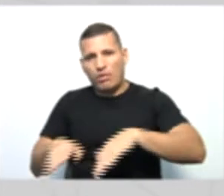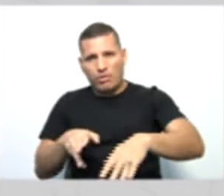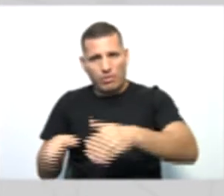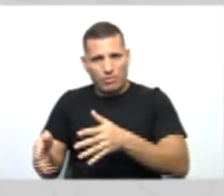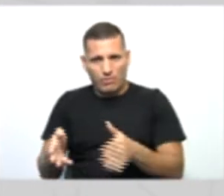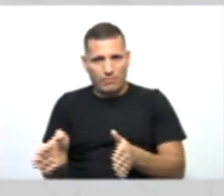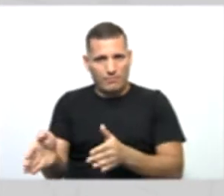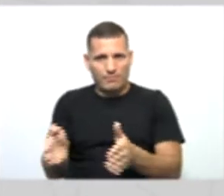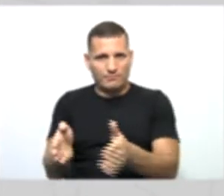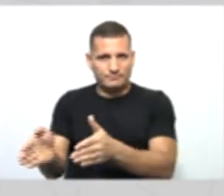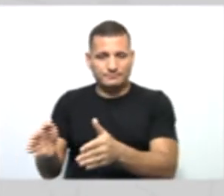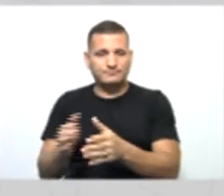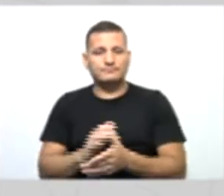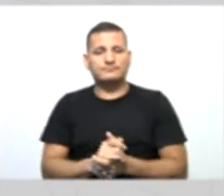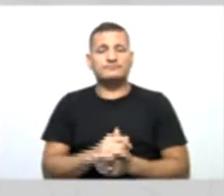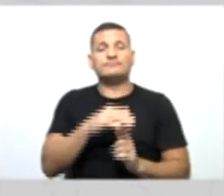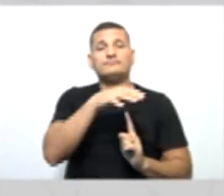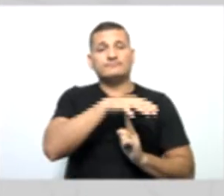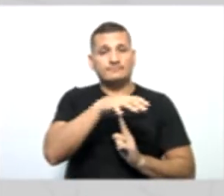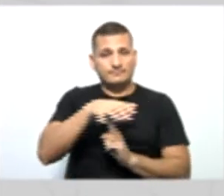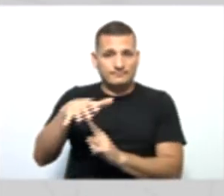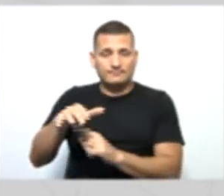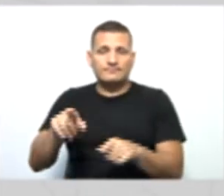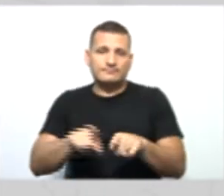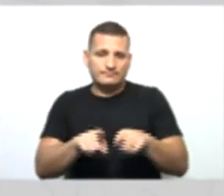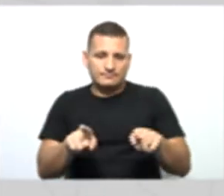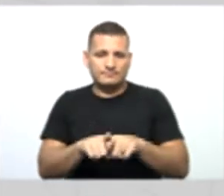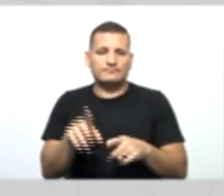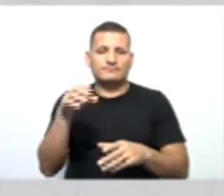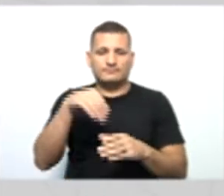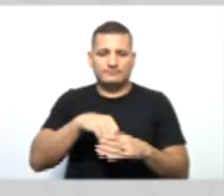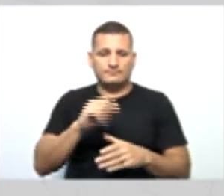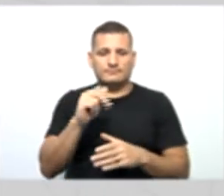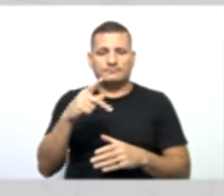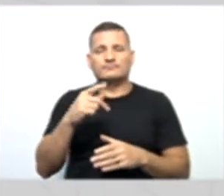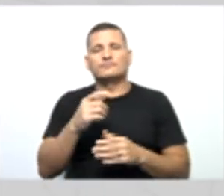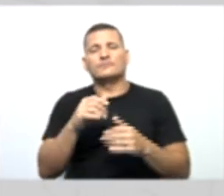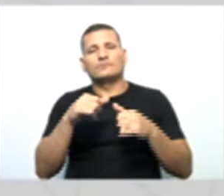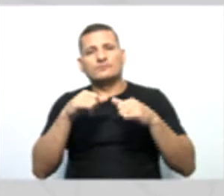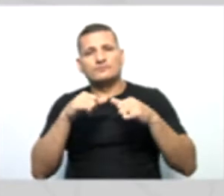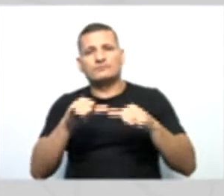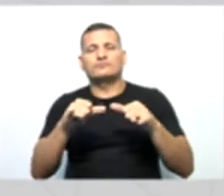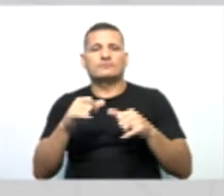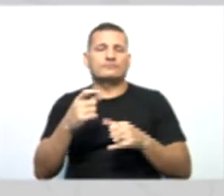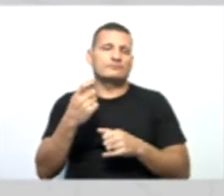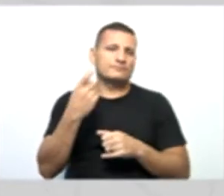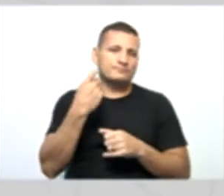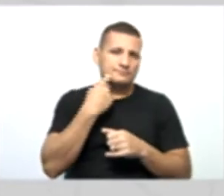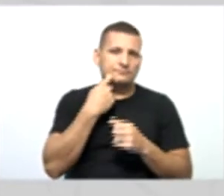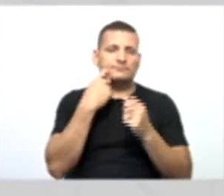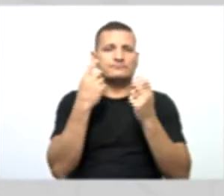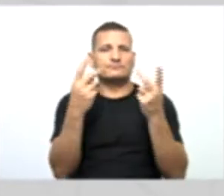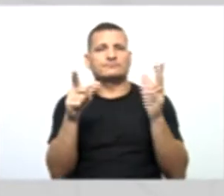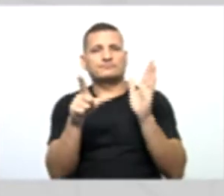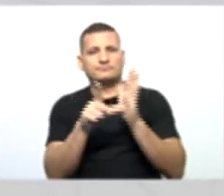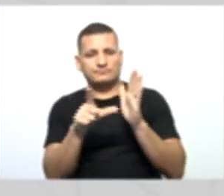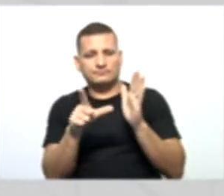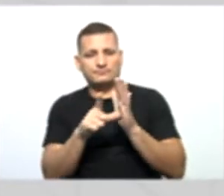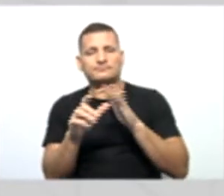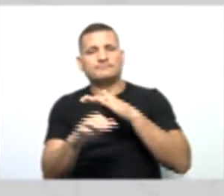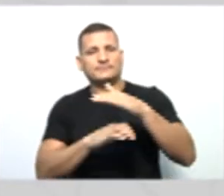elas fazem parte desse APL, os supermercados, as peixarias, restaurantes, empresas